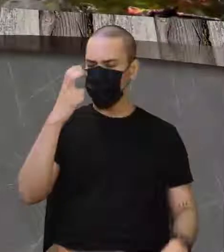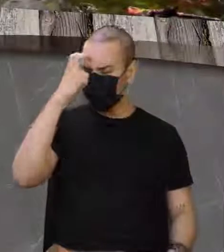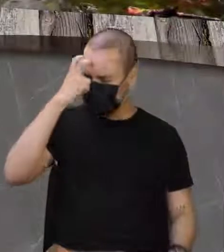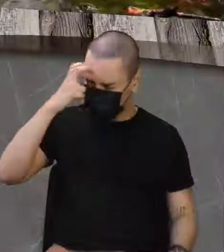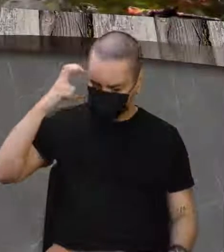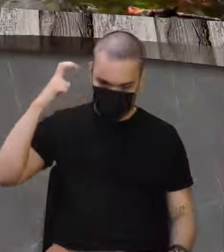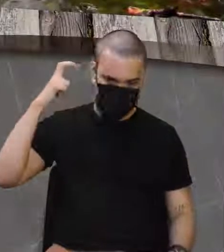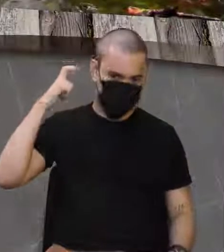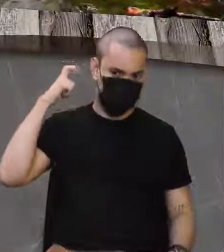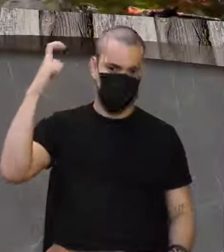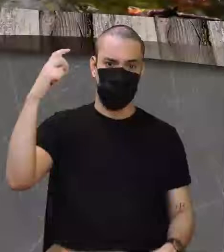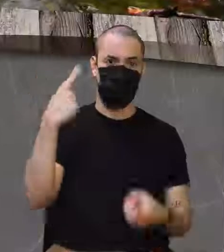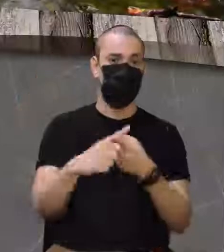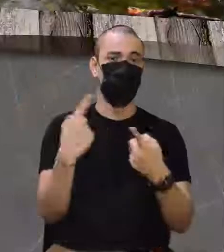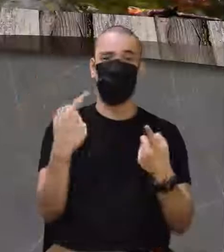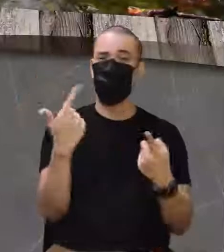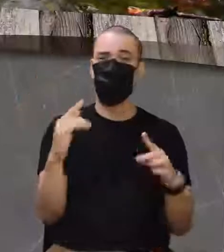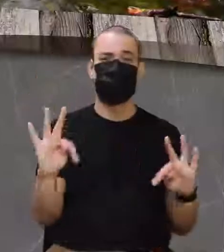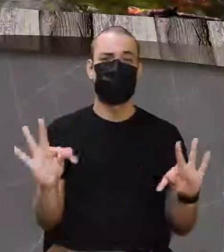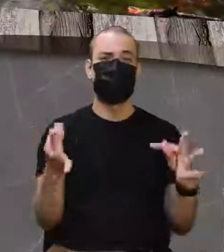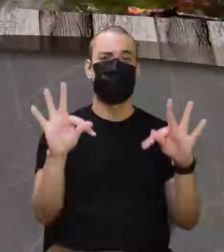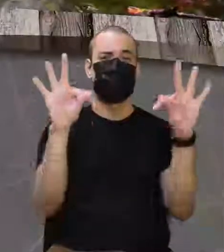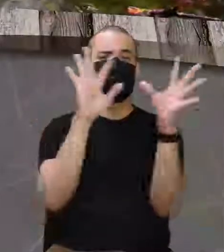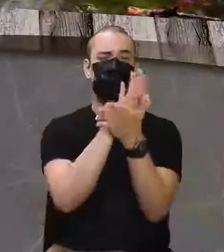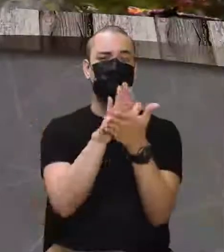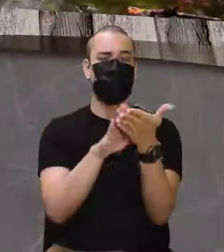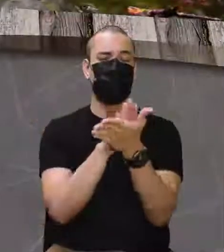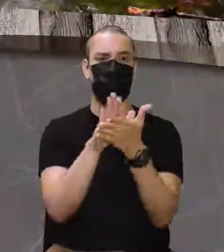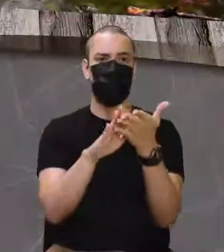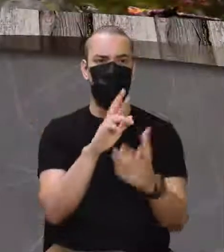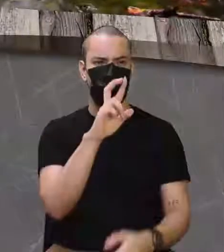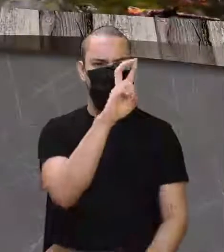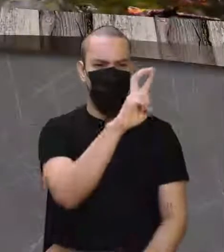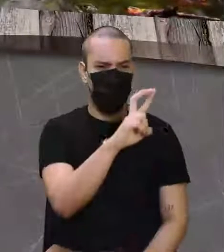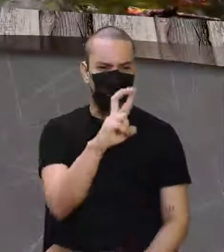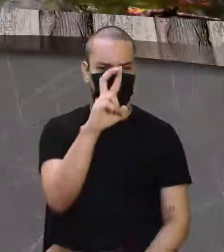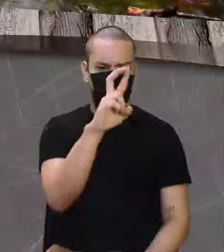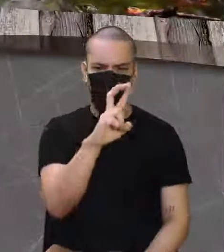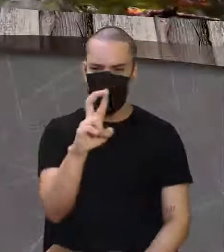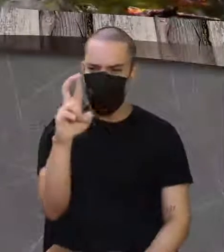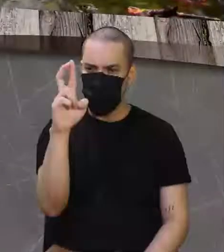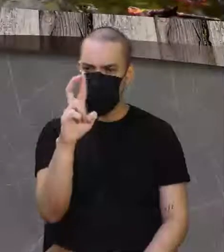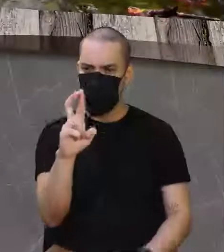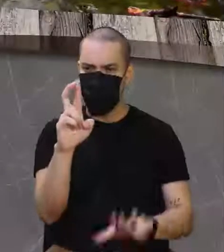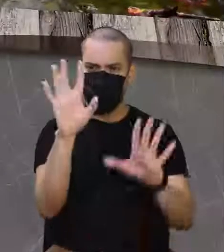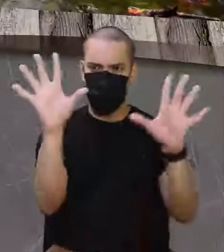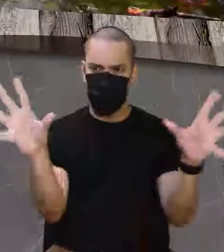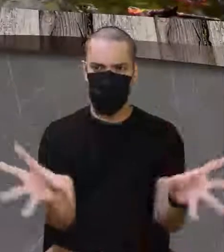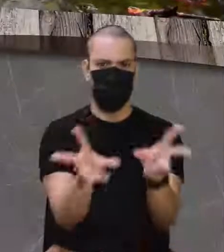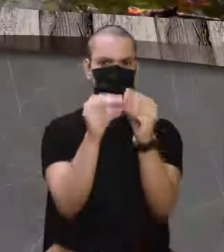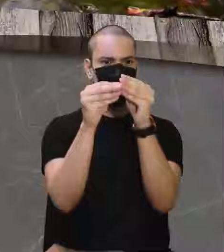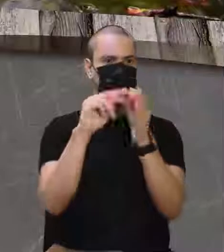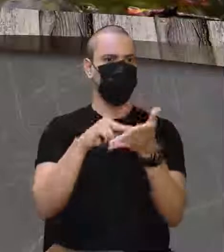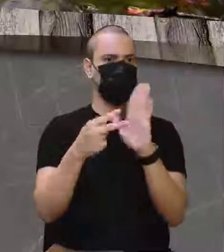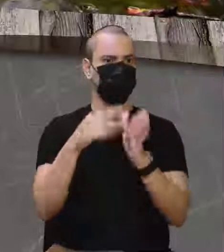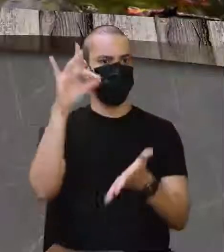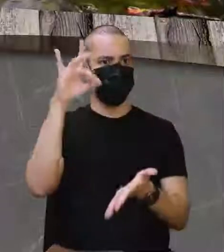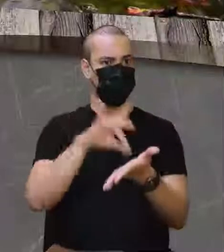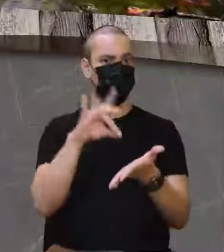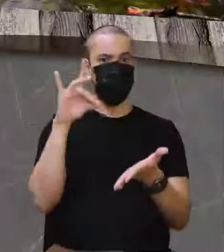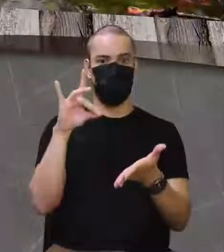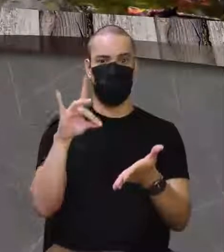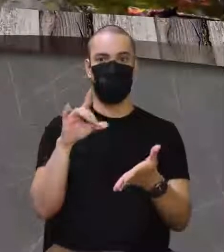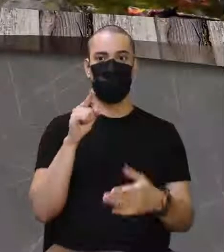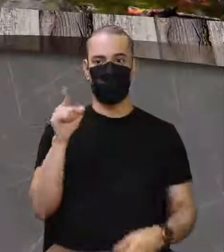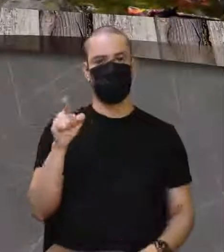cara que não tinha tecnologia nenhuma para isso. Só no poder da observação dele, ele chegar a essas conclusões e isso ser verdade, né?